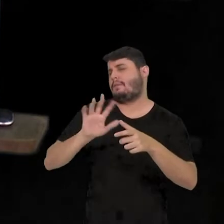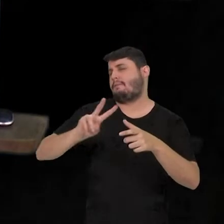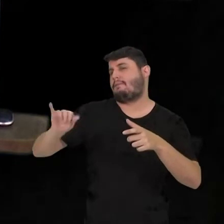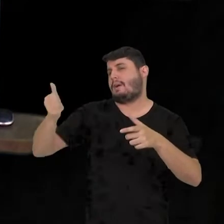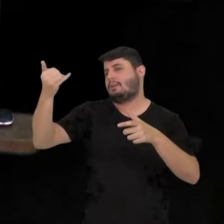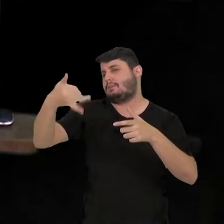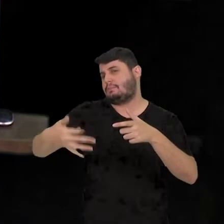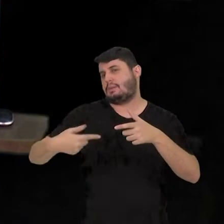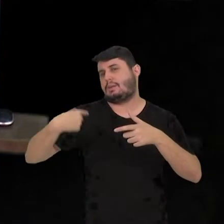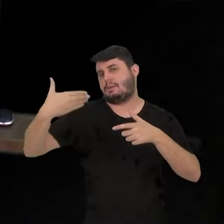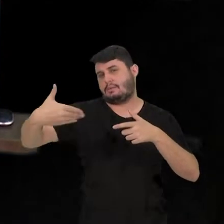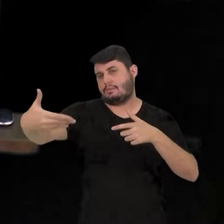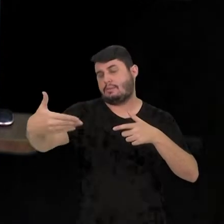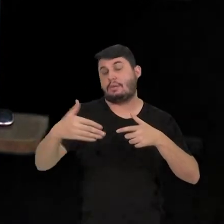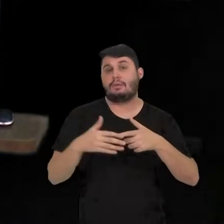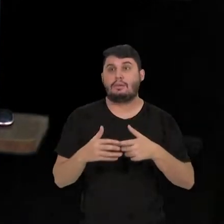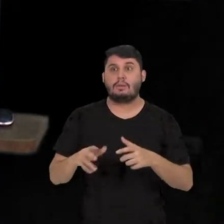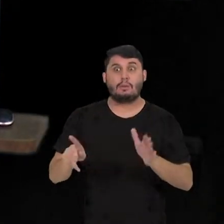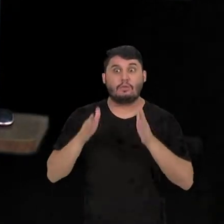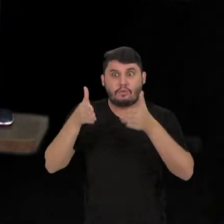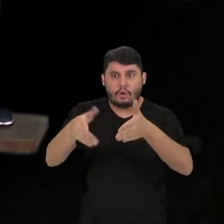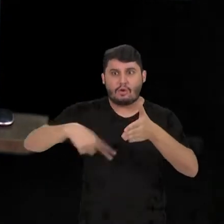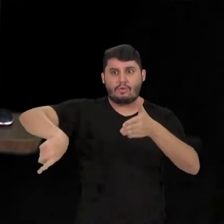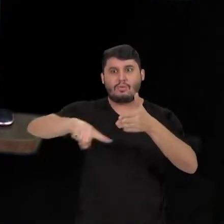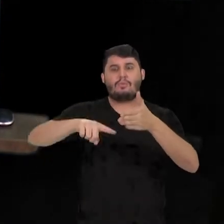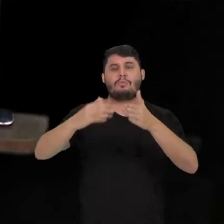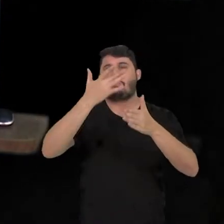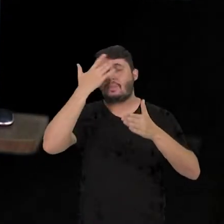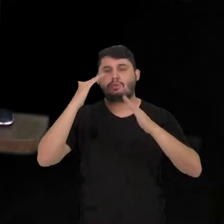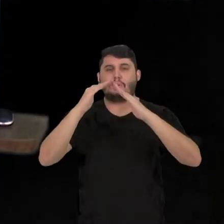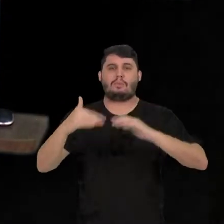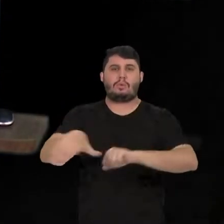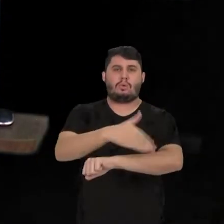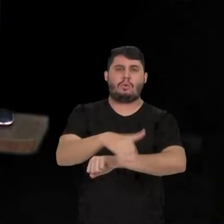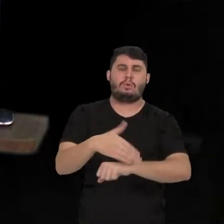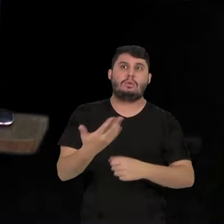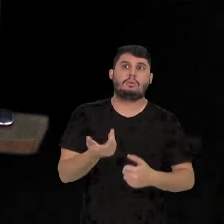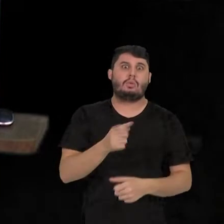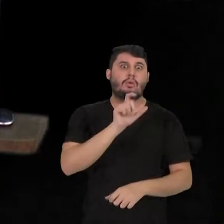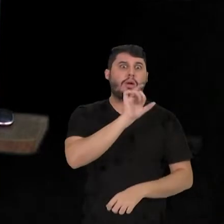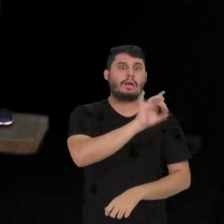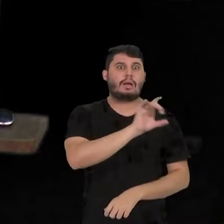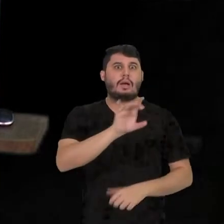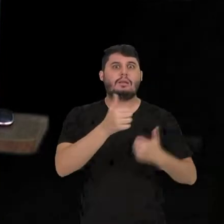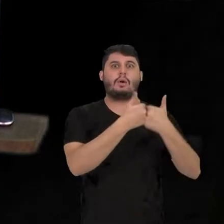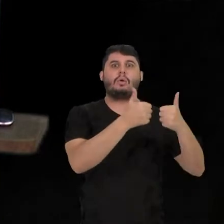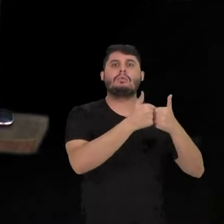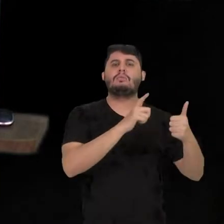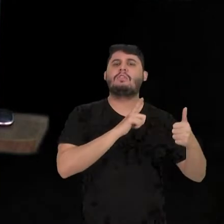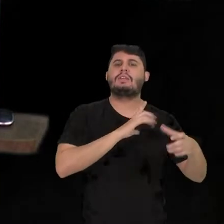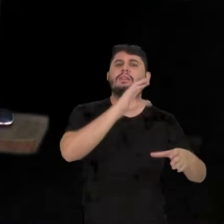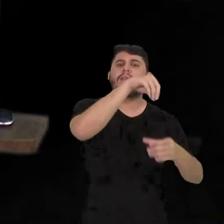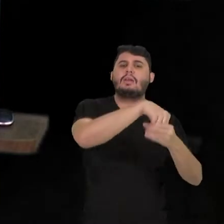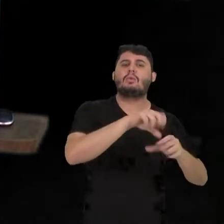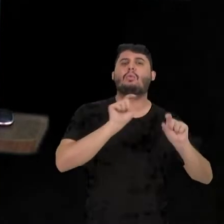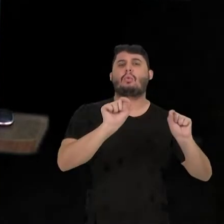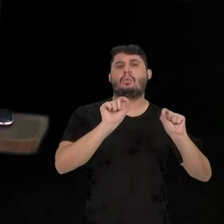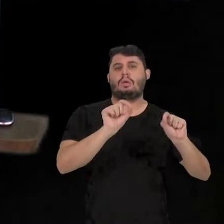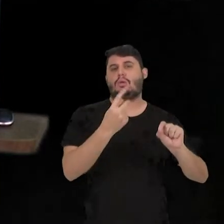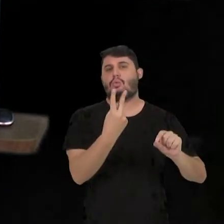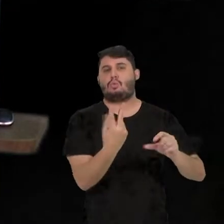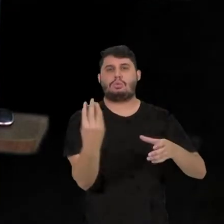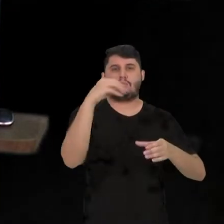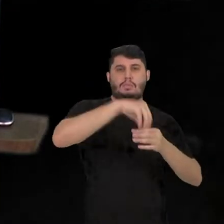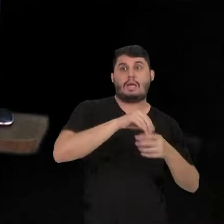ainda, para os sem-teto. Cada ônibus vai ter quantos dessas estações? Duas. Então, ela pegou ônibus que